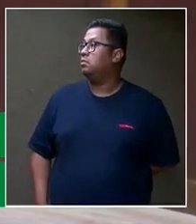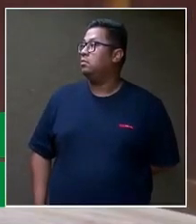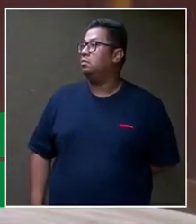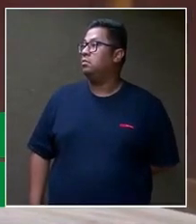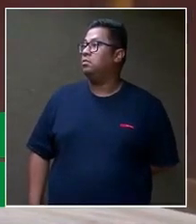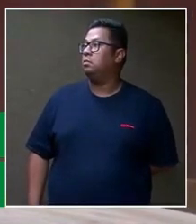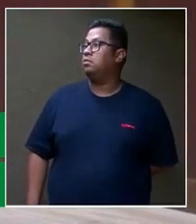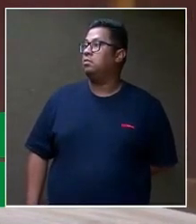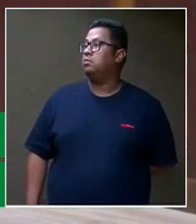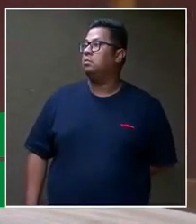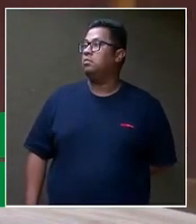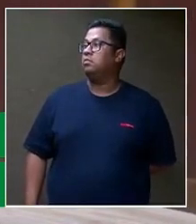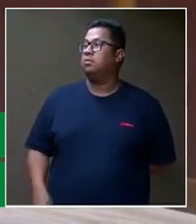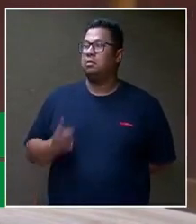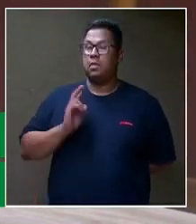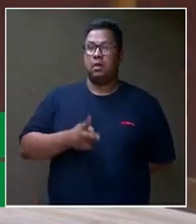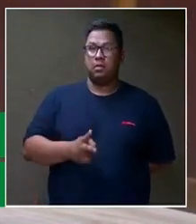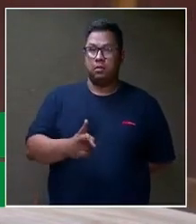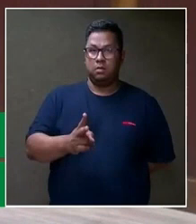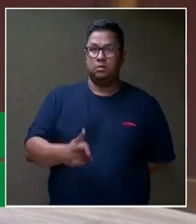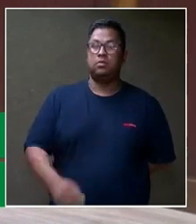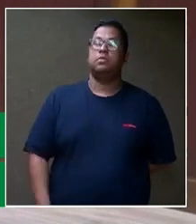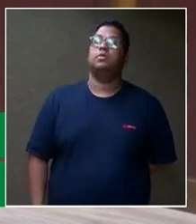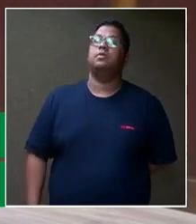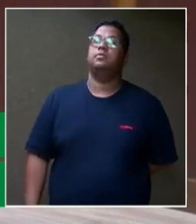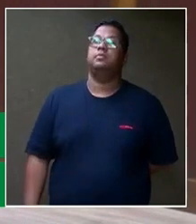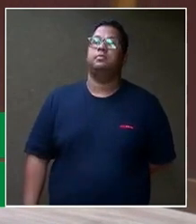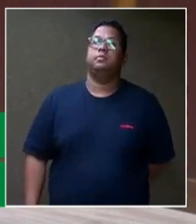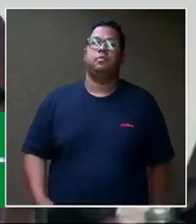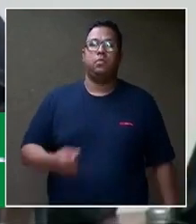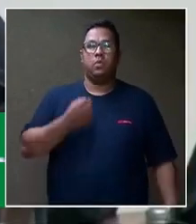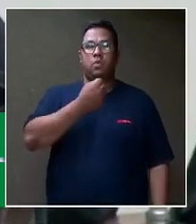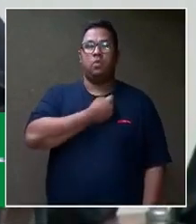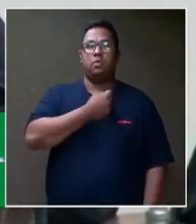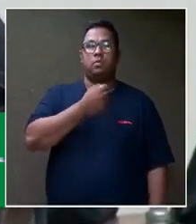gravar. Prosseguindo a instrução plenária da ação penal número